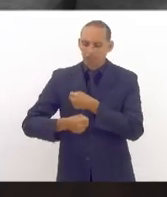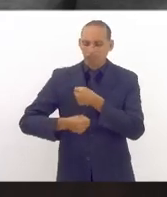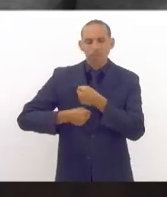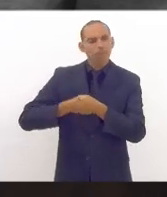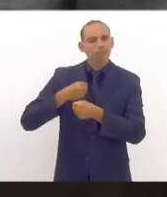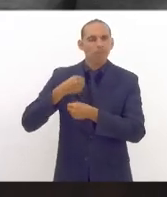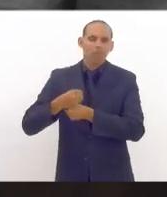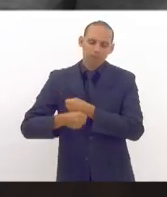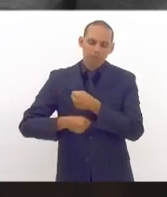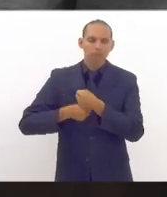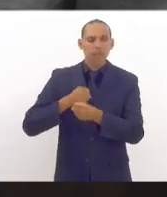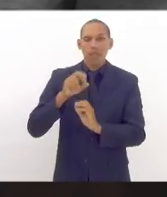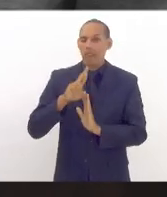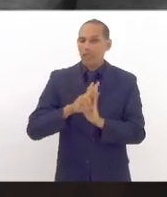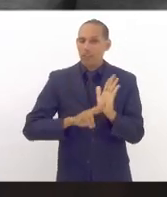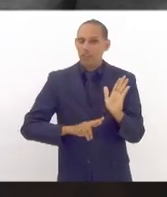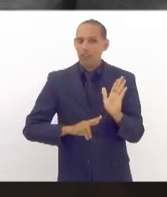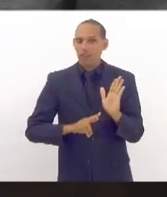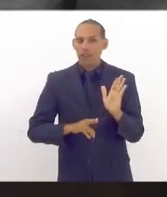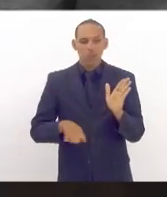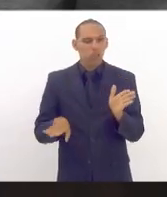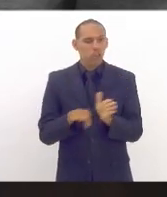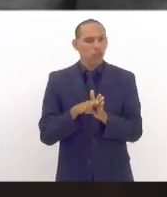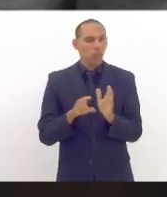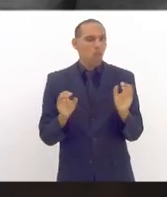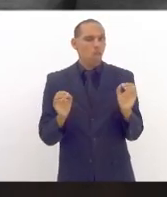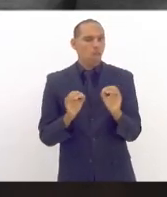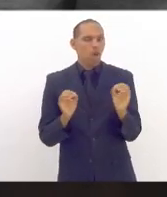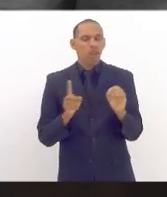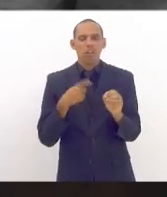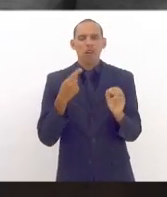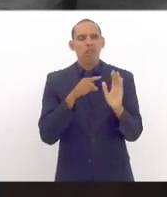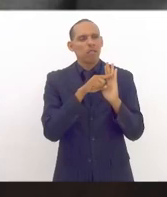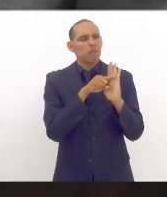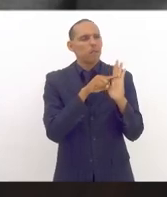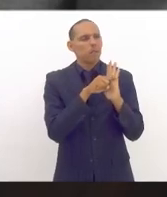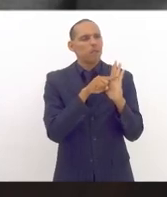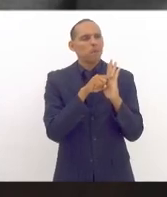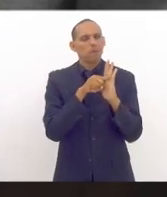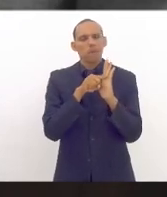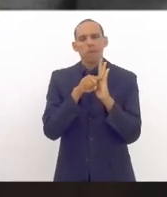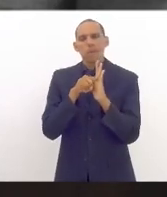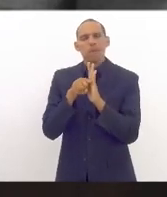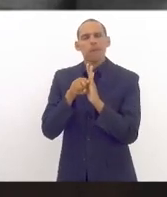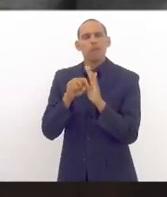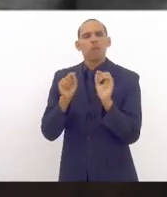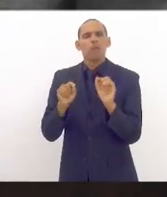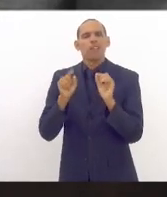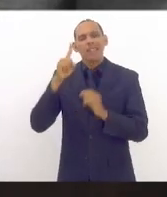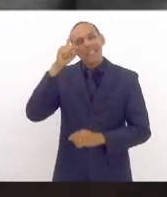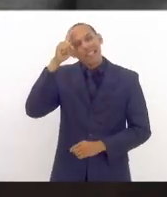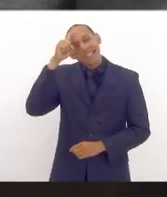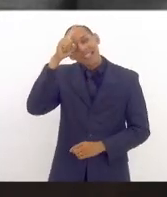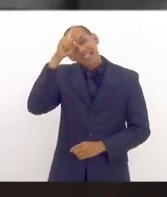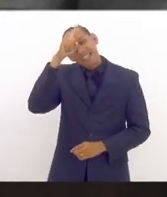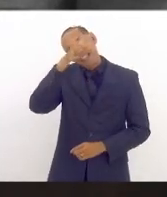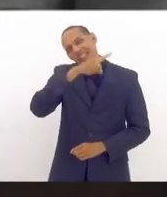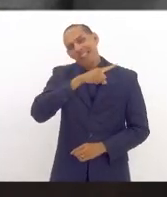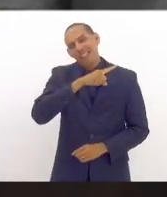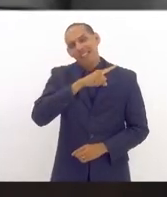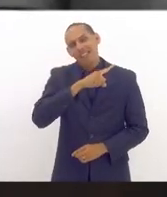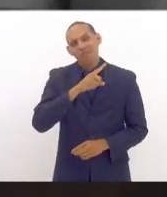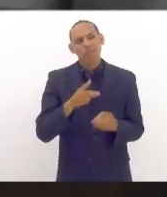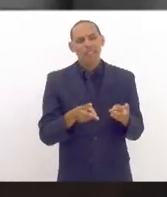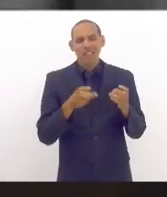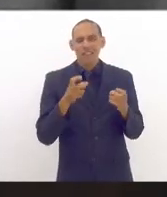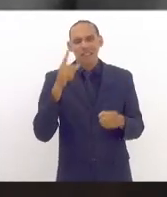chegou ainda nenhum relatório que isso foi feito a gente começou a verificar uma grande dificuldade porque tinha um